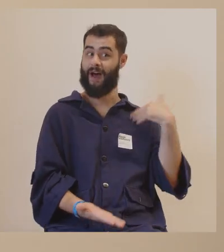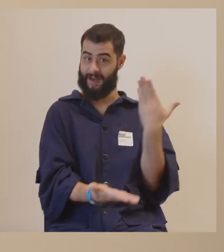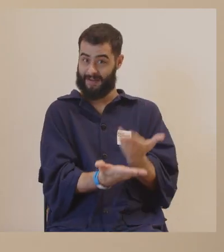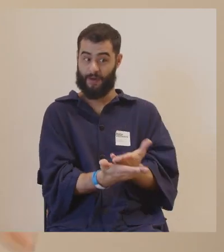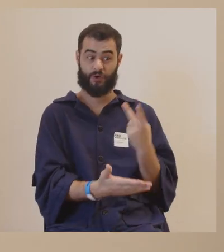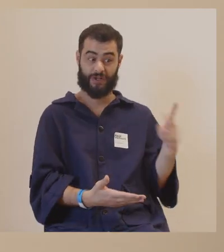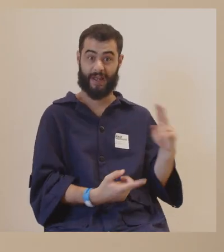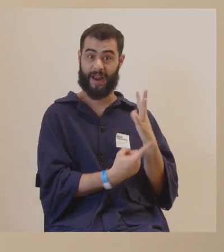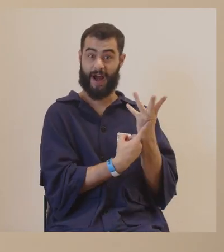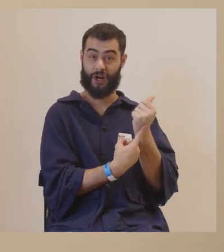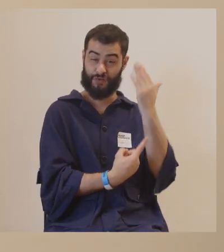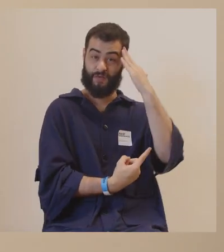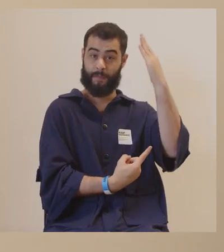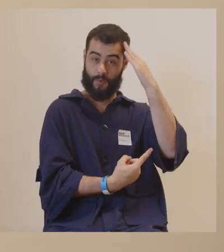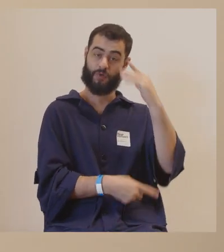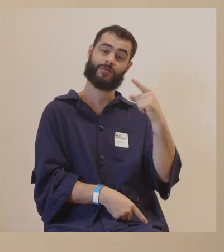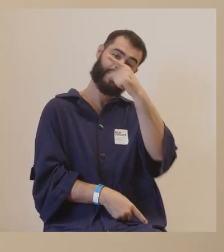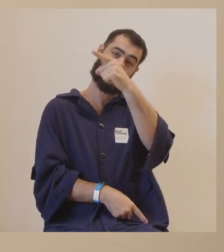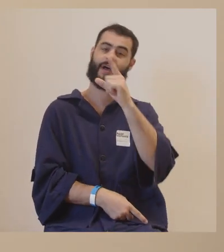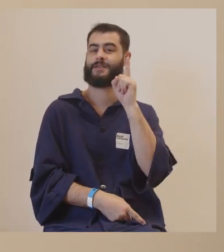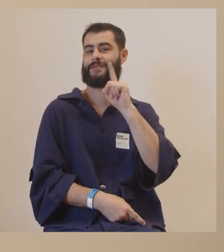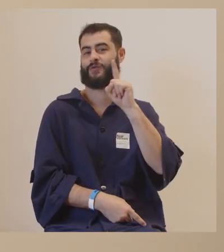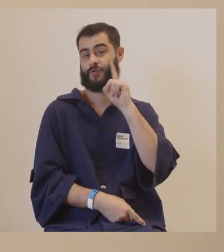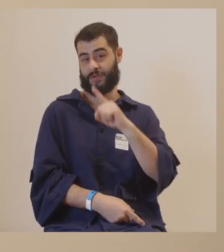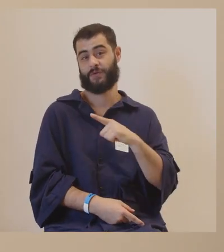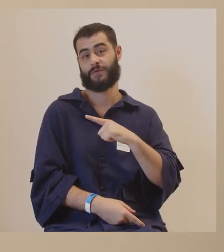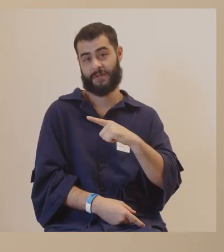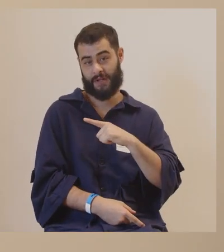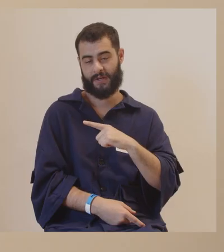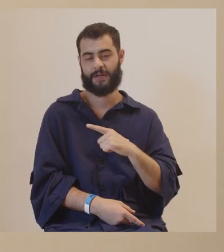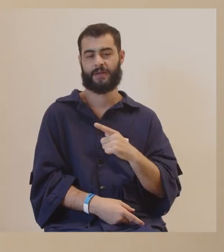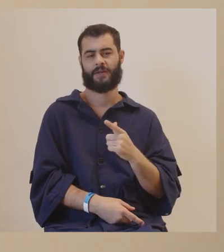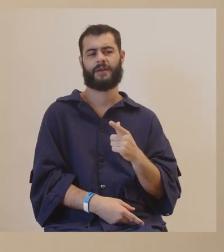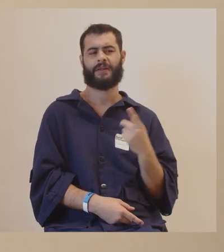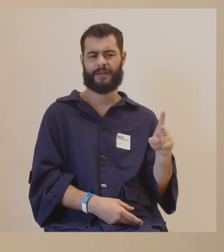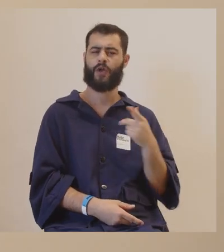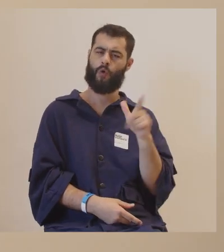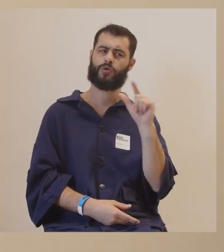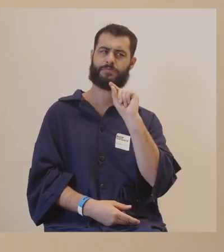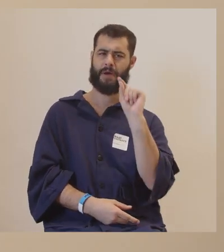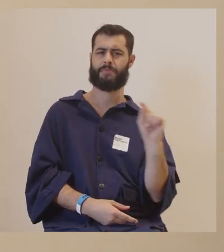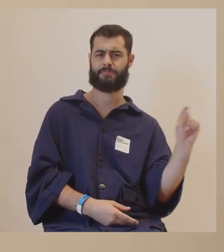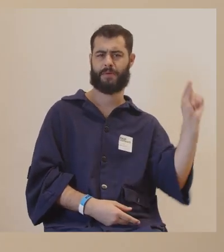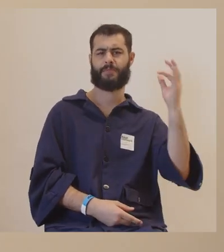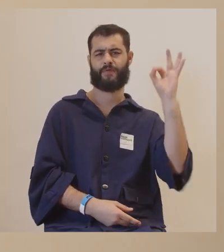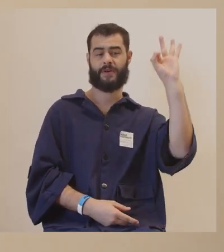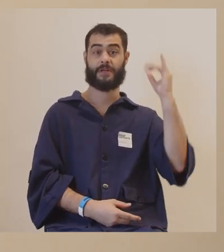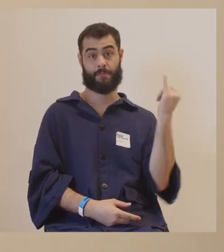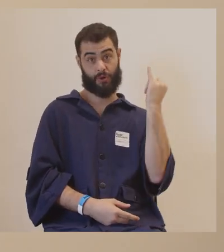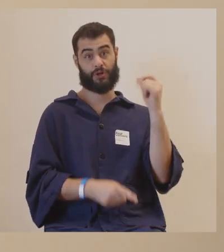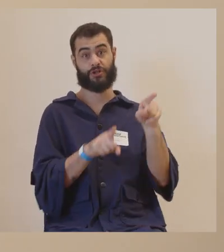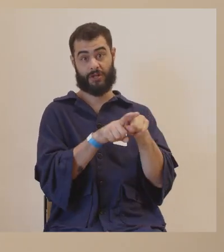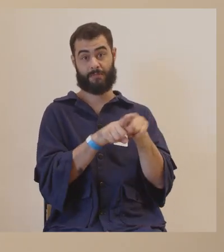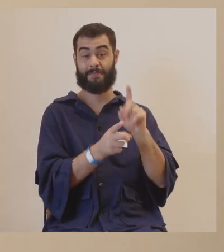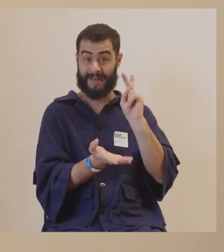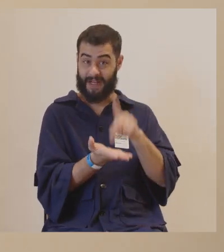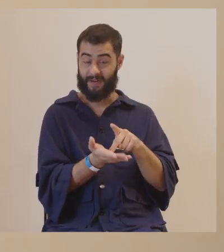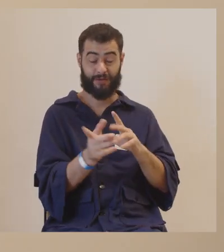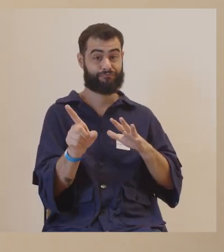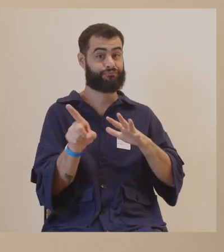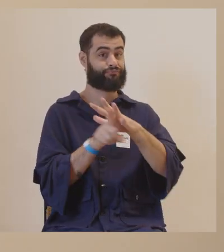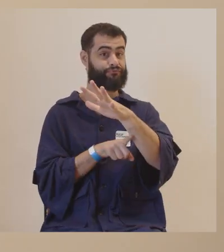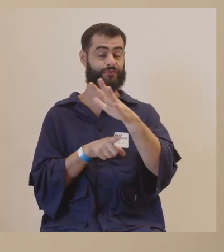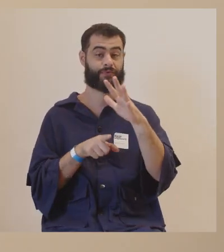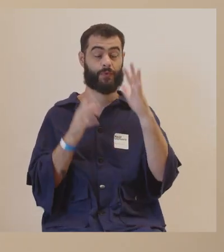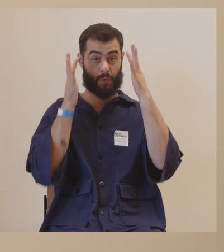tenha conjuntos muito importantes, claro, obras seminais do artista, etc., mas de fato, ele virou uma febre, né, para o